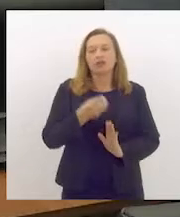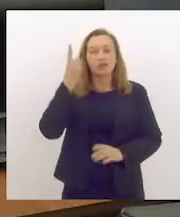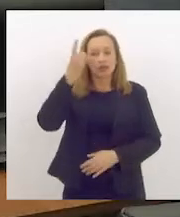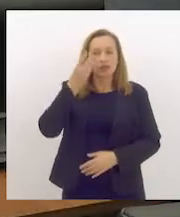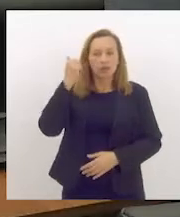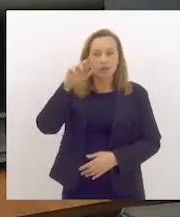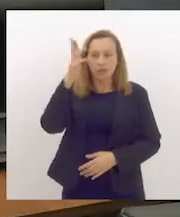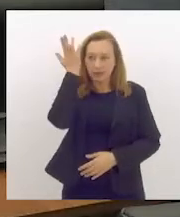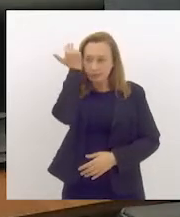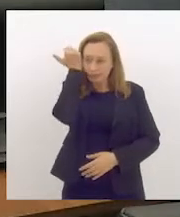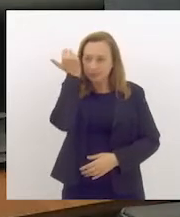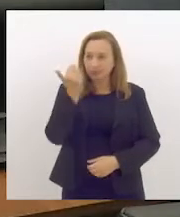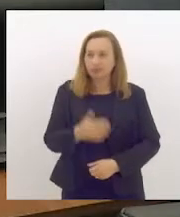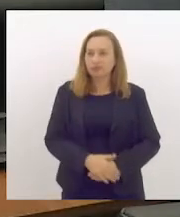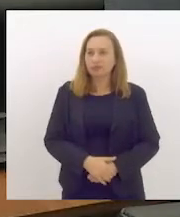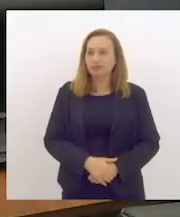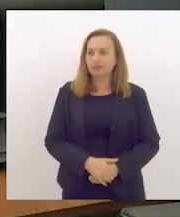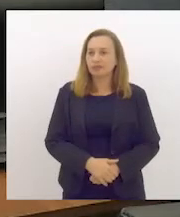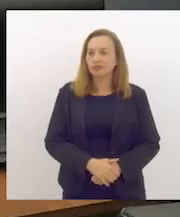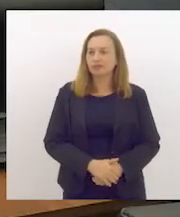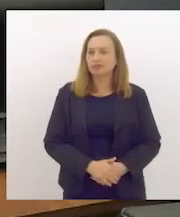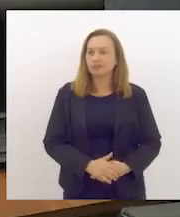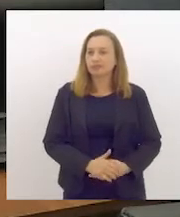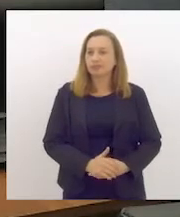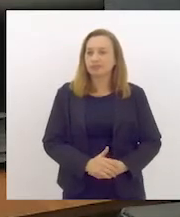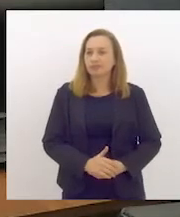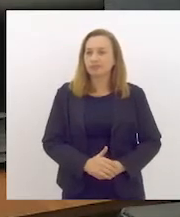tá dele o Marco ele